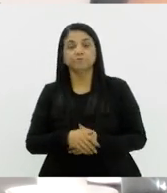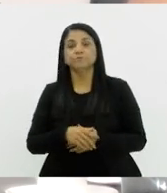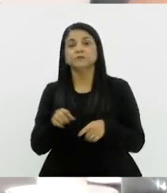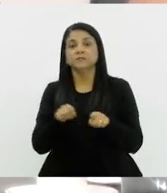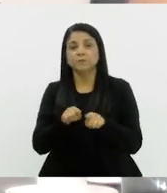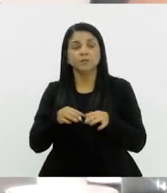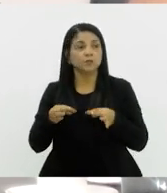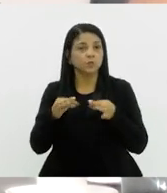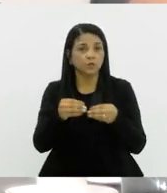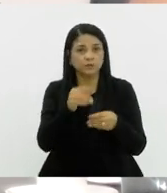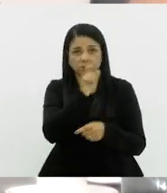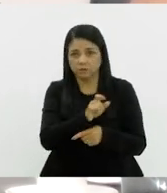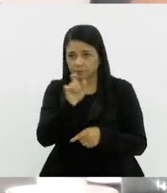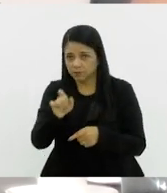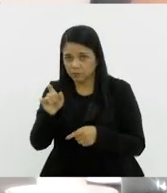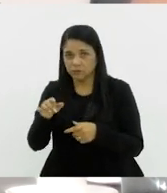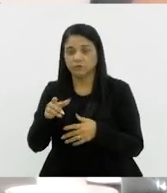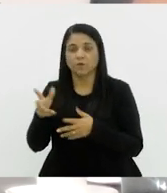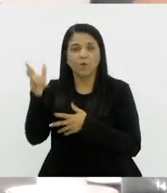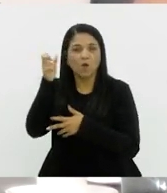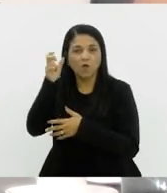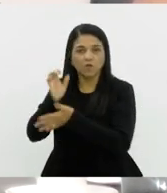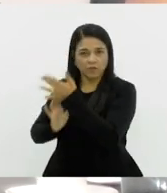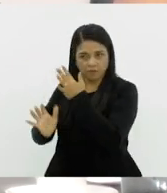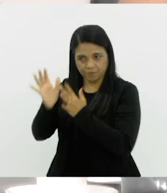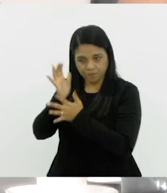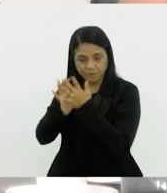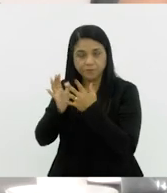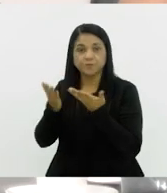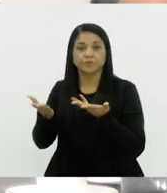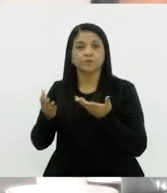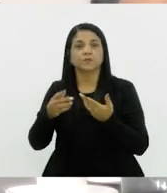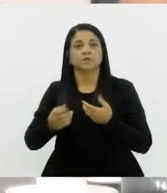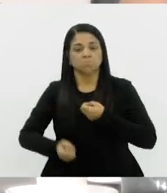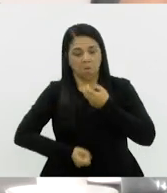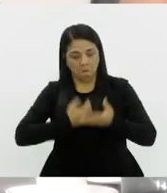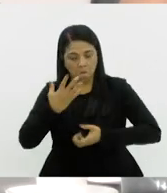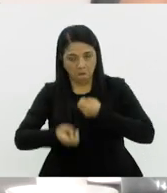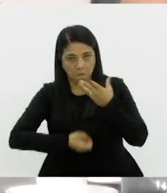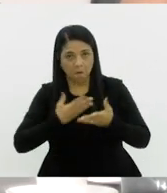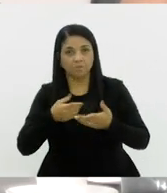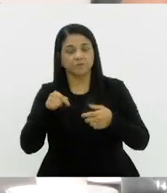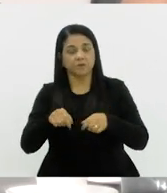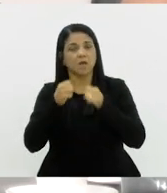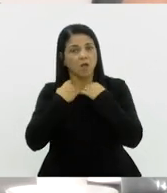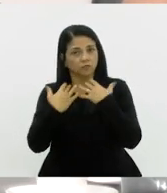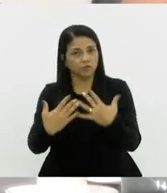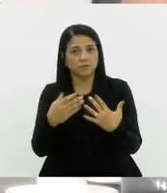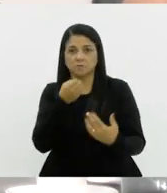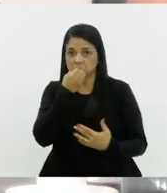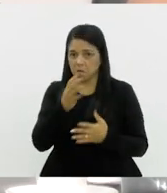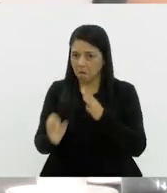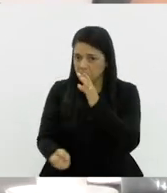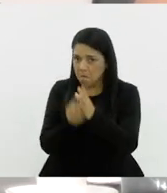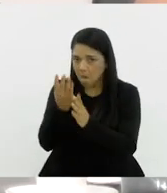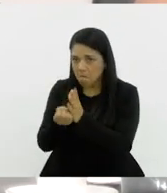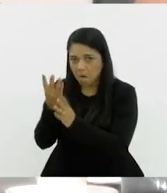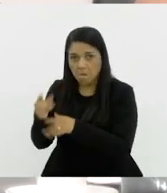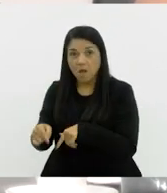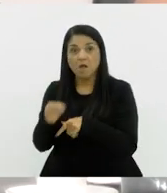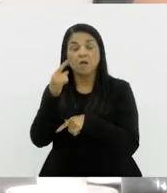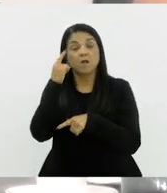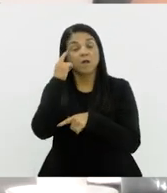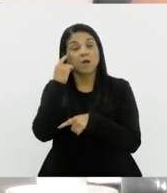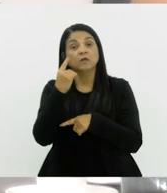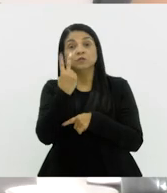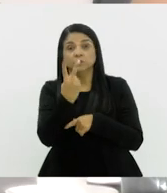ouvir todas as pessoas. Para que essa audiência seja o mais produtiva possível, é muito importante que duas coisas.